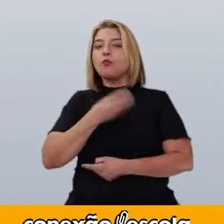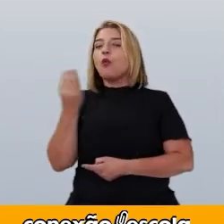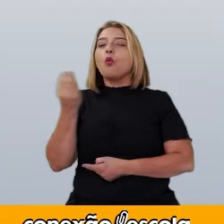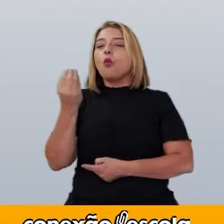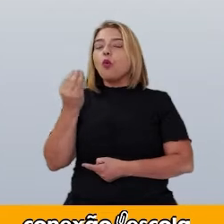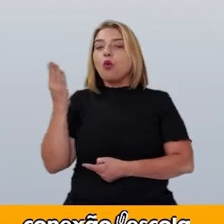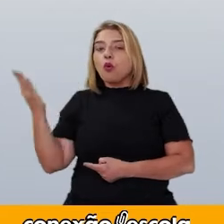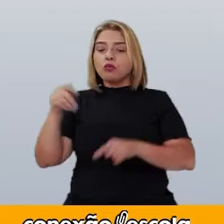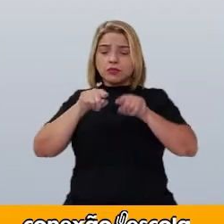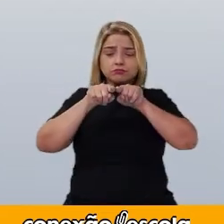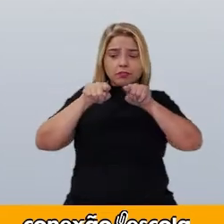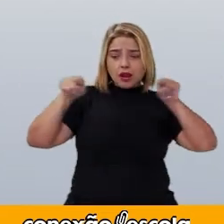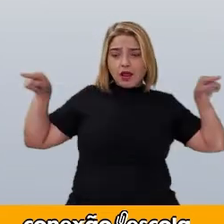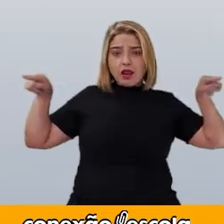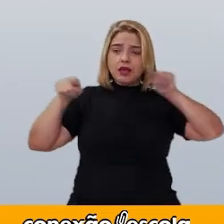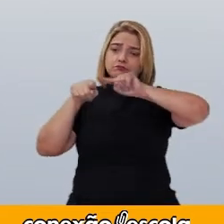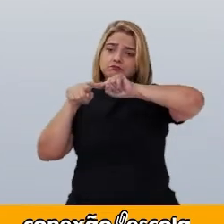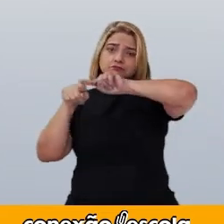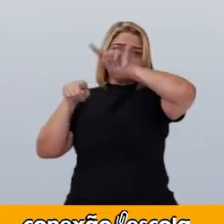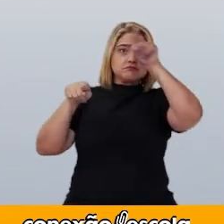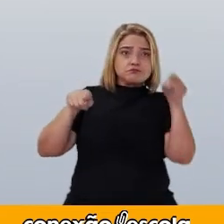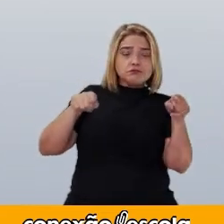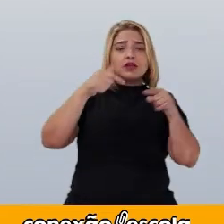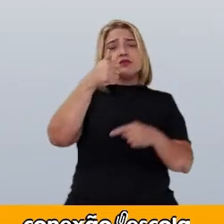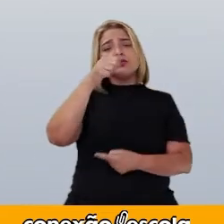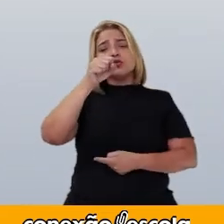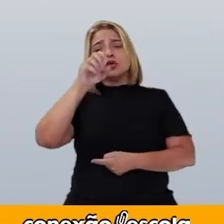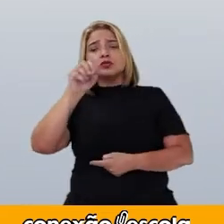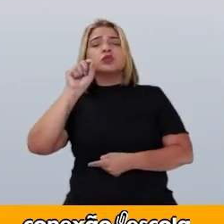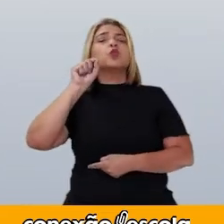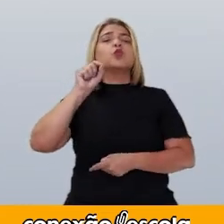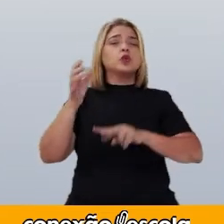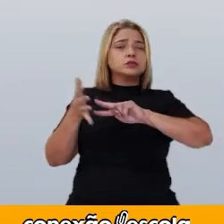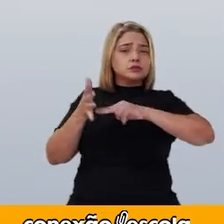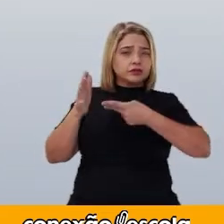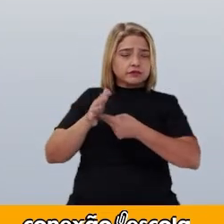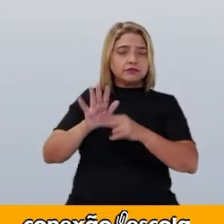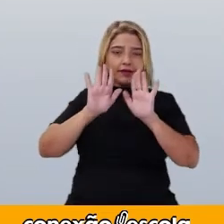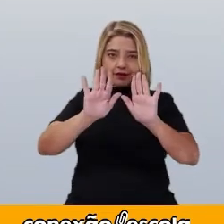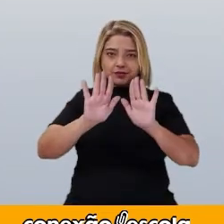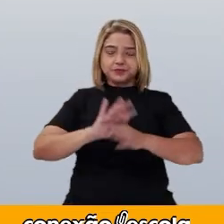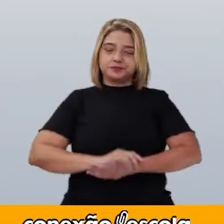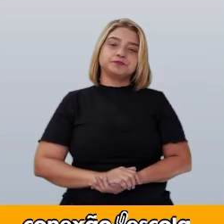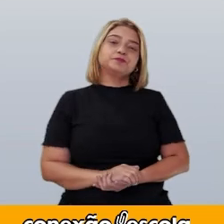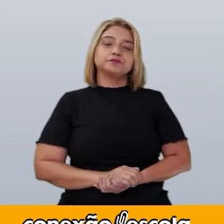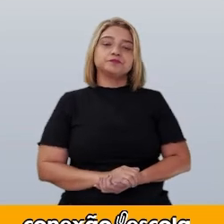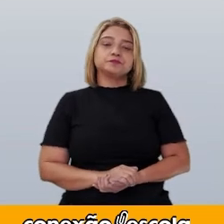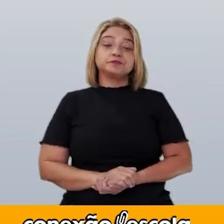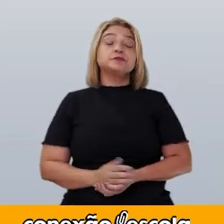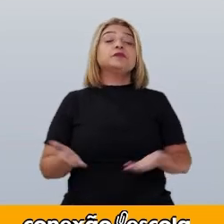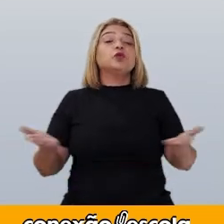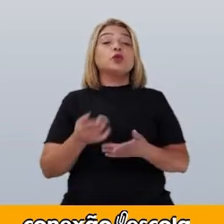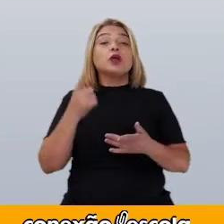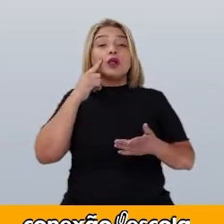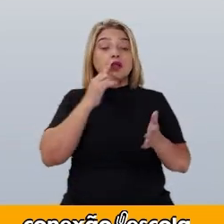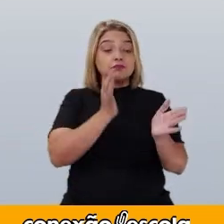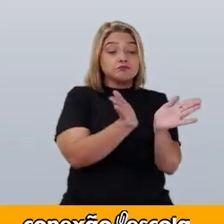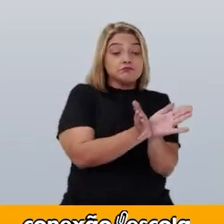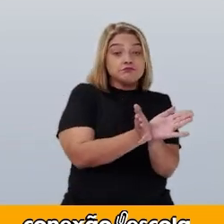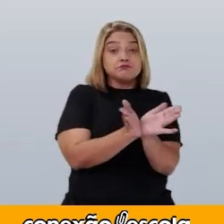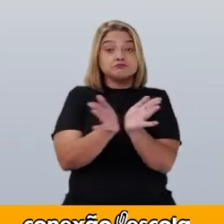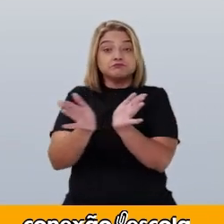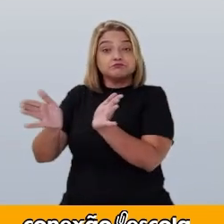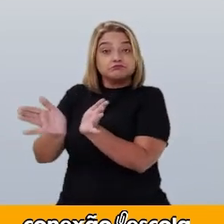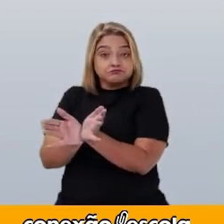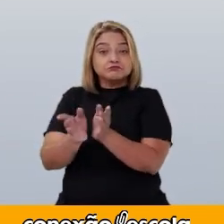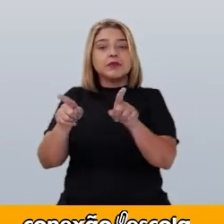que esse ângulo de 180 graus significa mais à frente. E cantos. O canto,